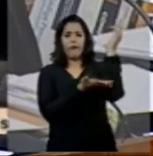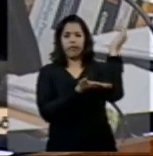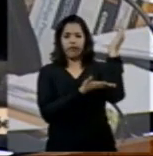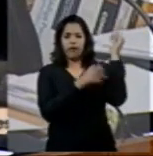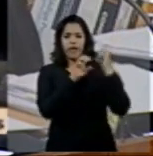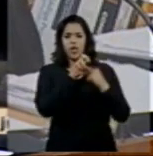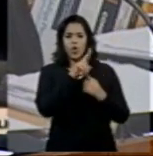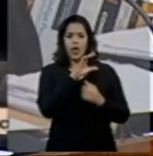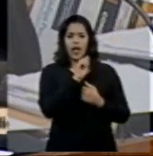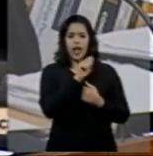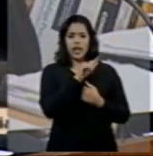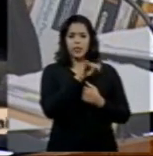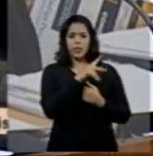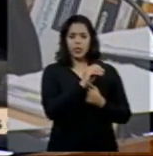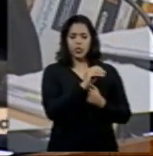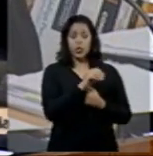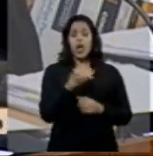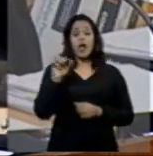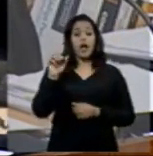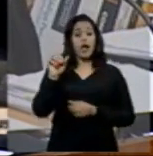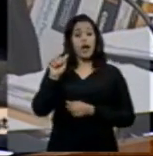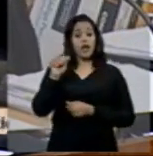e atividade meio